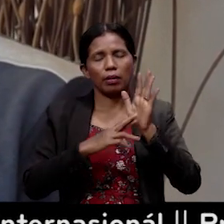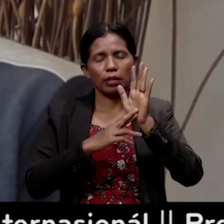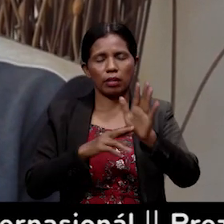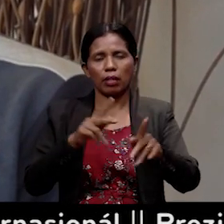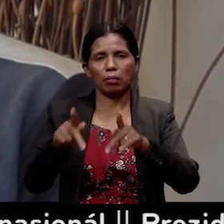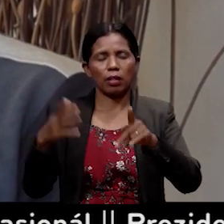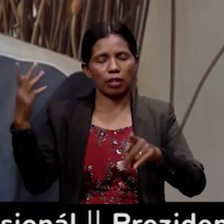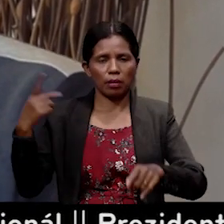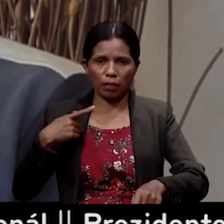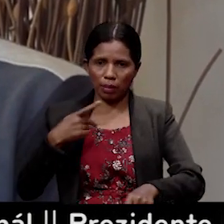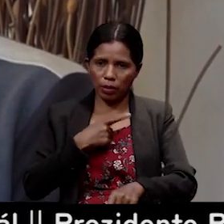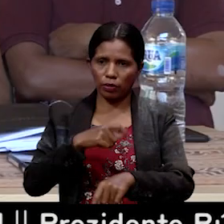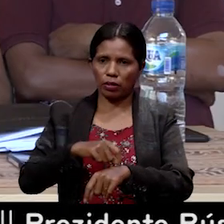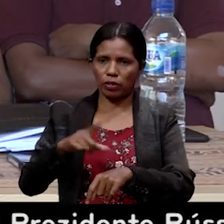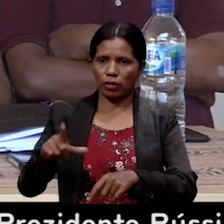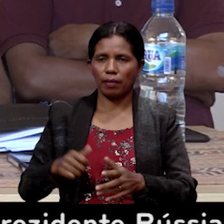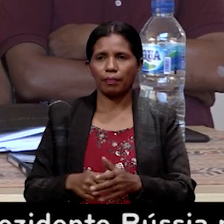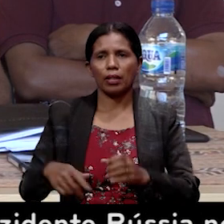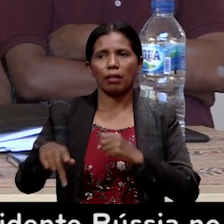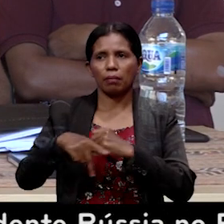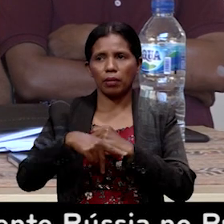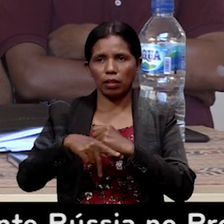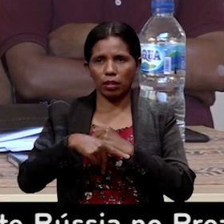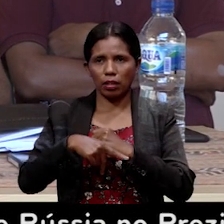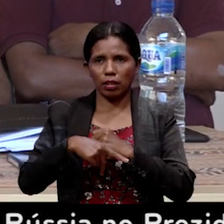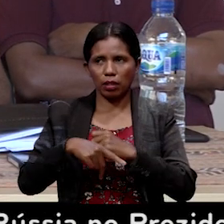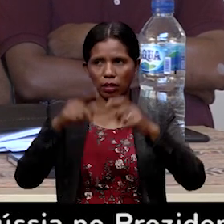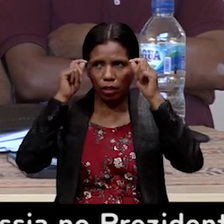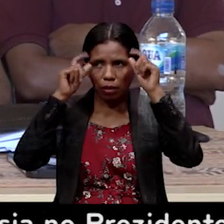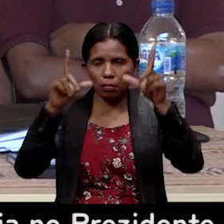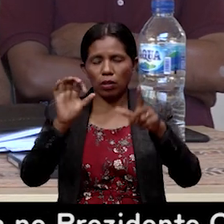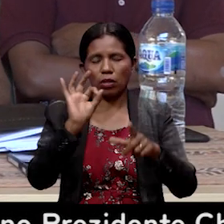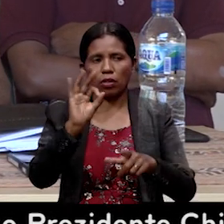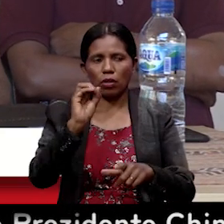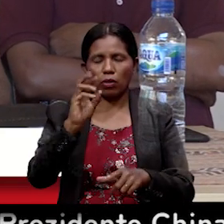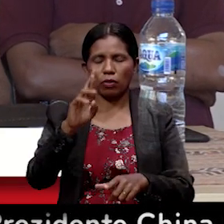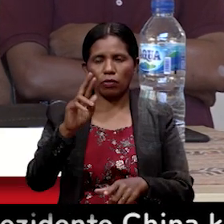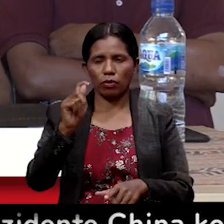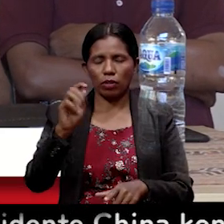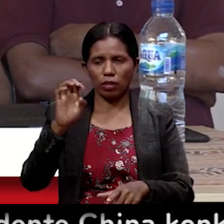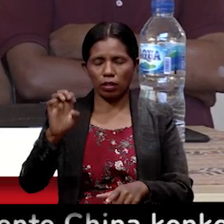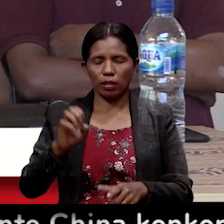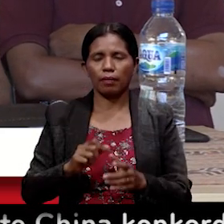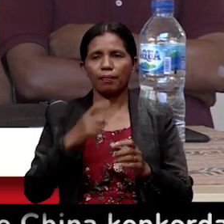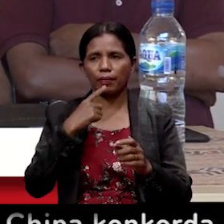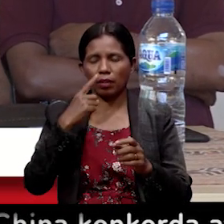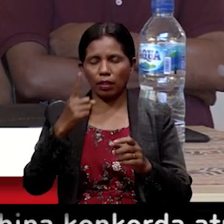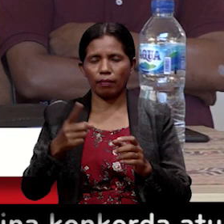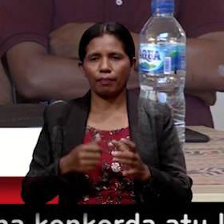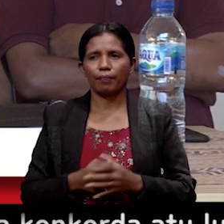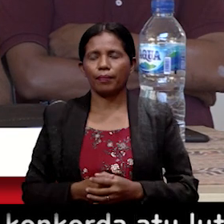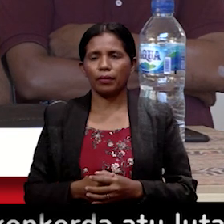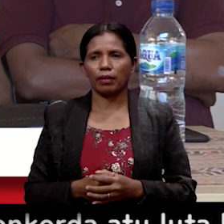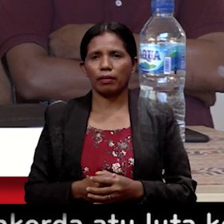e a parlamento nacional. Partido Timor Forte no dar força político fom nebe pretende hodi devolve fale